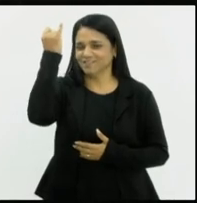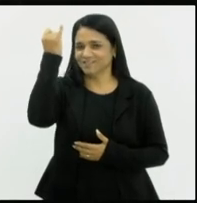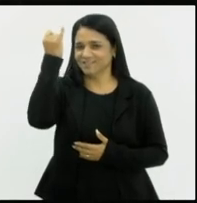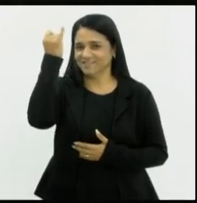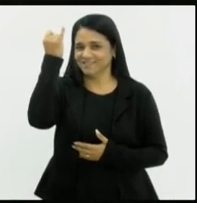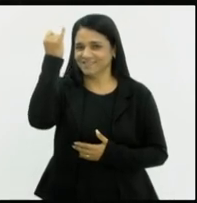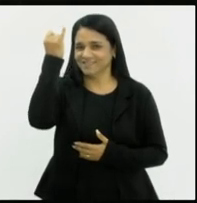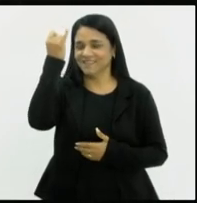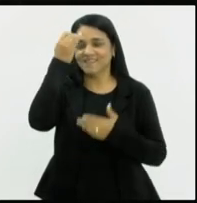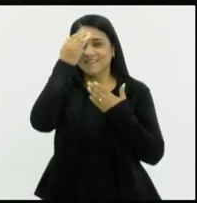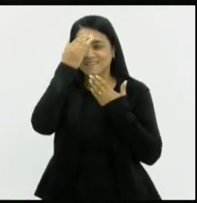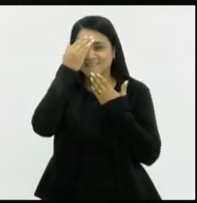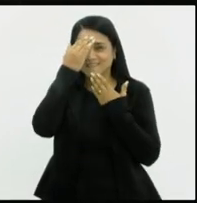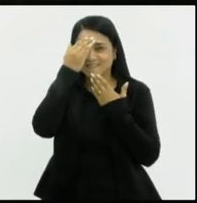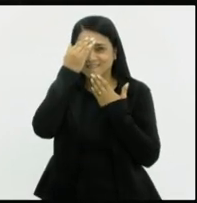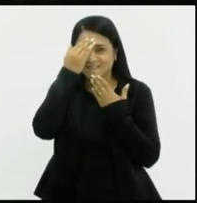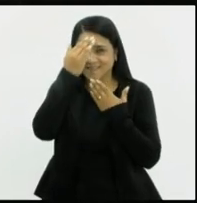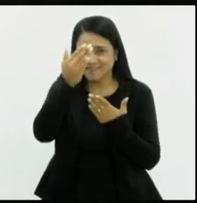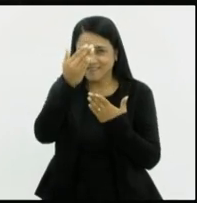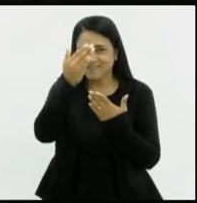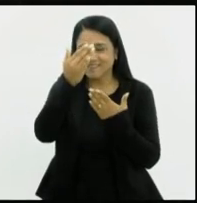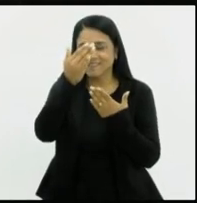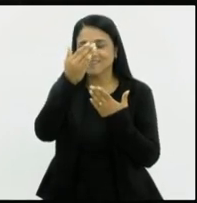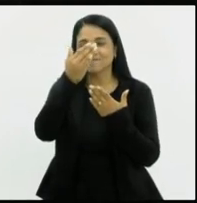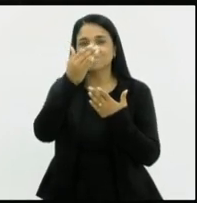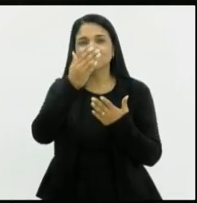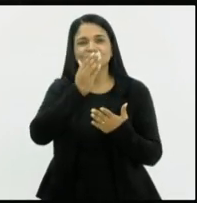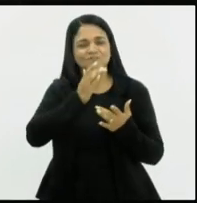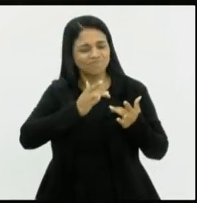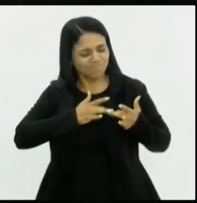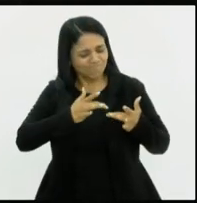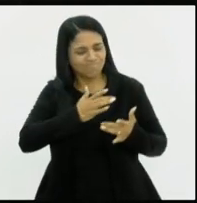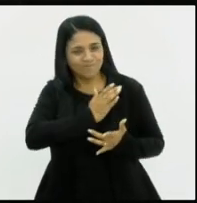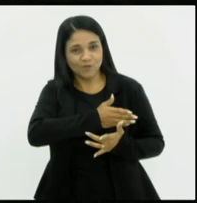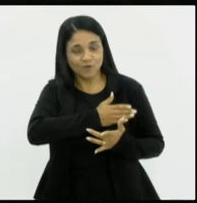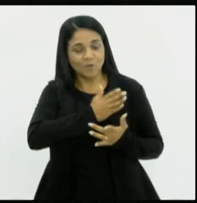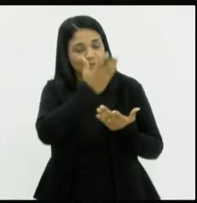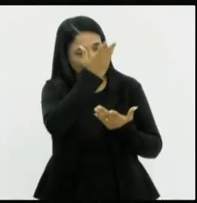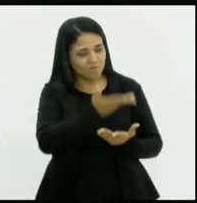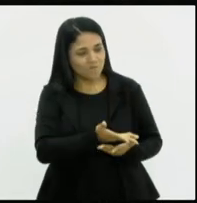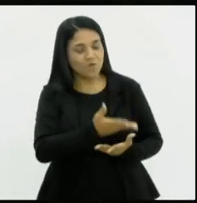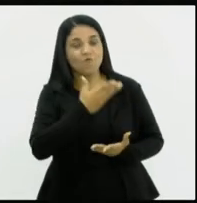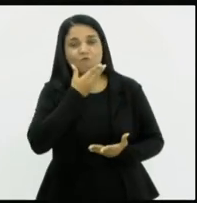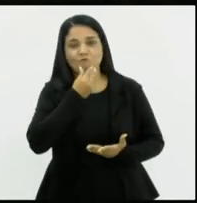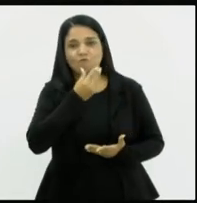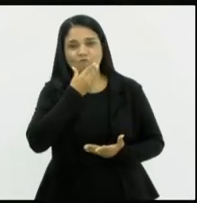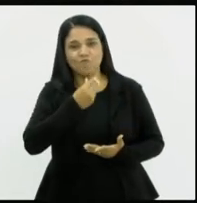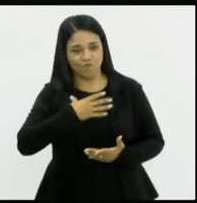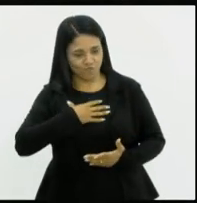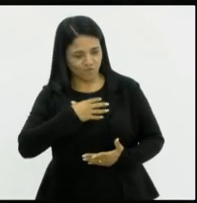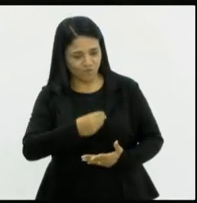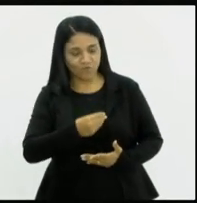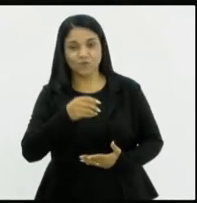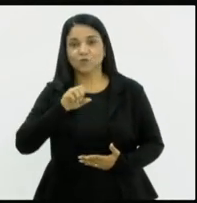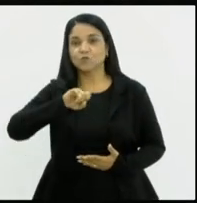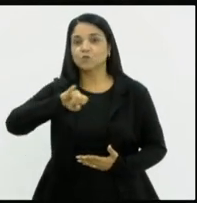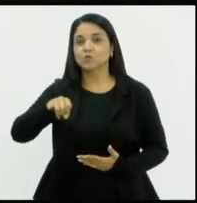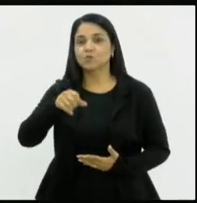eu quero agradecer e dedicar de todo o meu coração essa homenagem ao meu filho João Pedro.